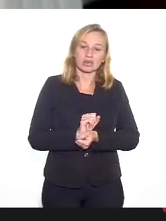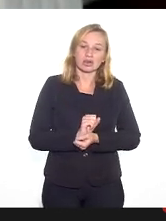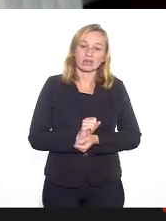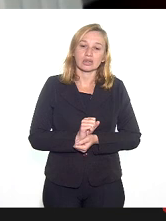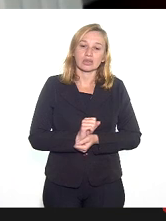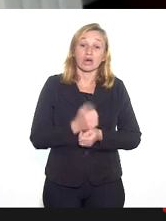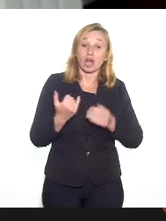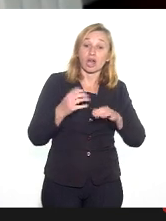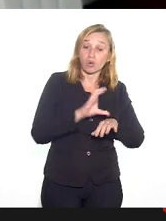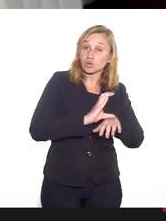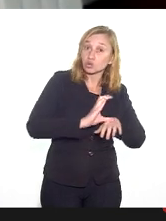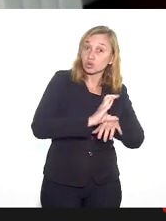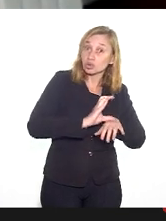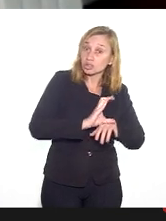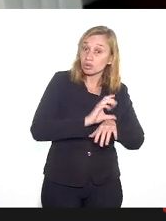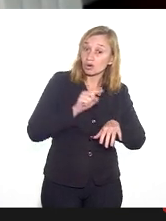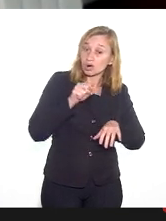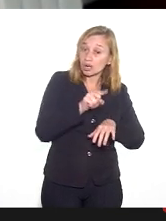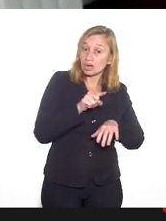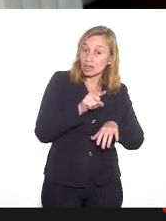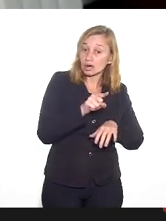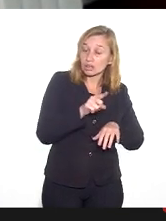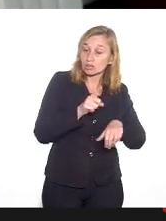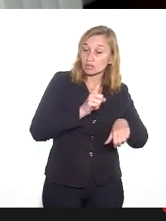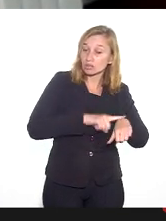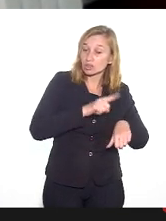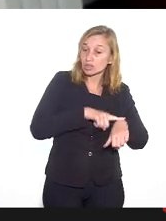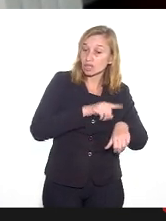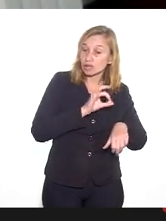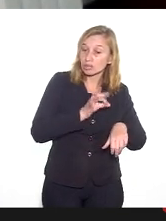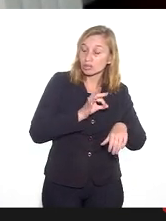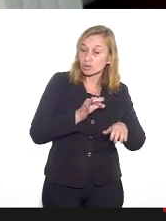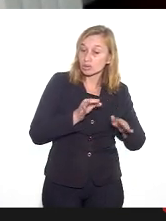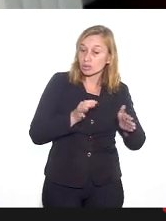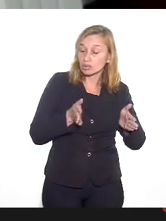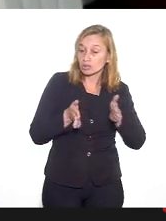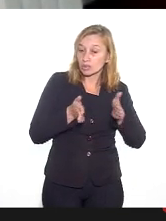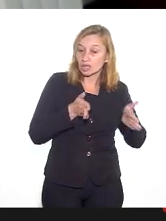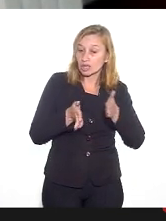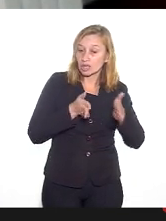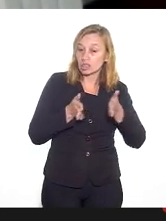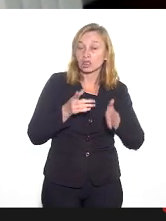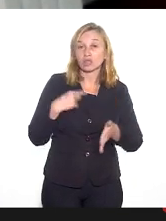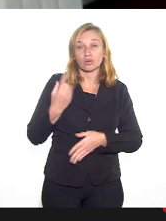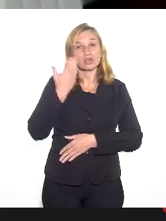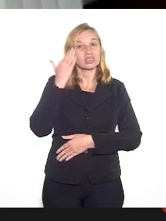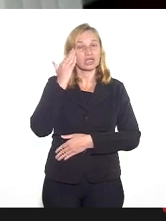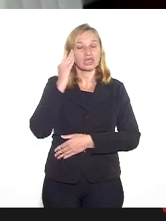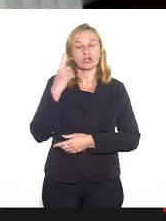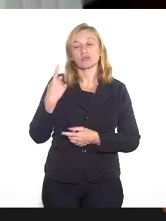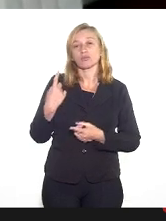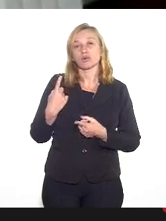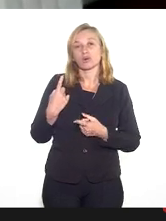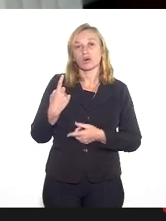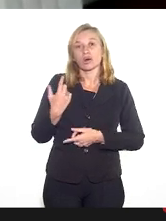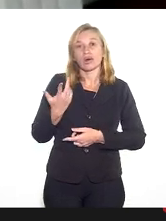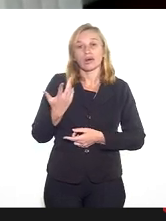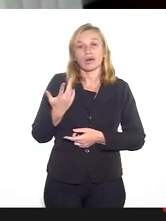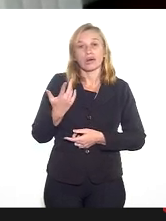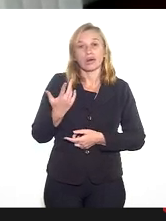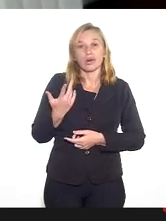da Constituição, que estabelece um prazo máximo de validade, e isso a gente compreende até por conta